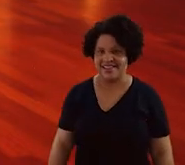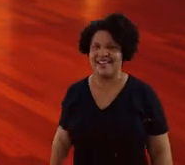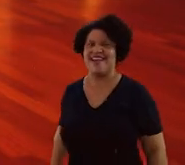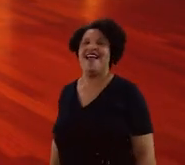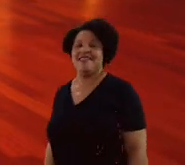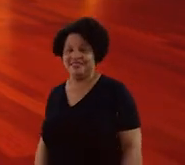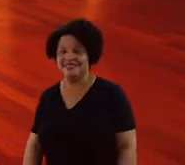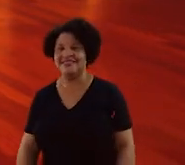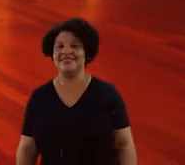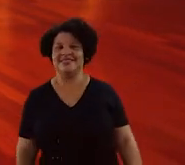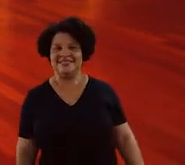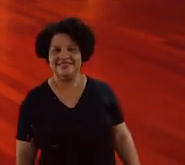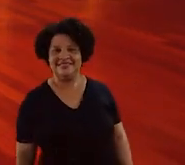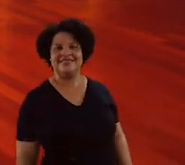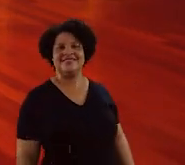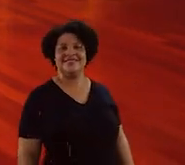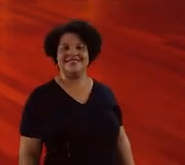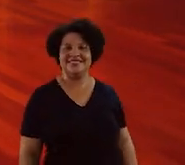yeah.